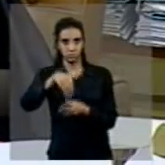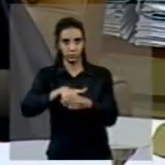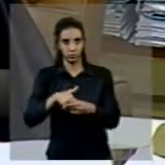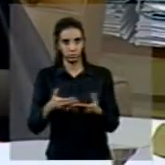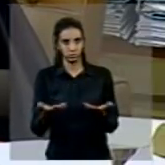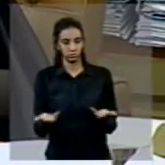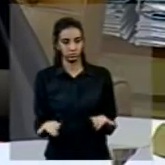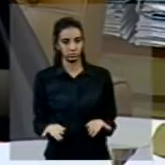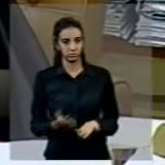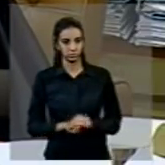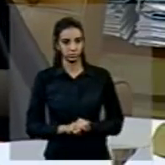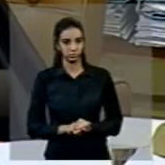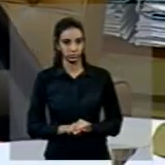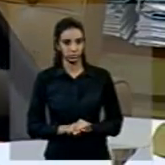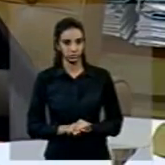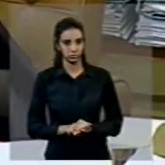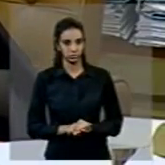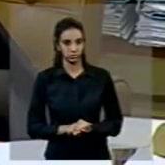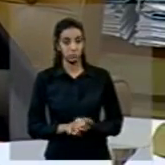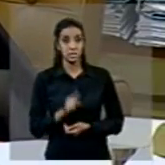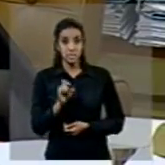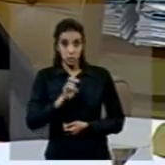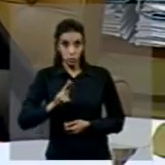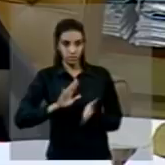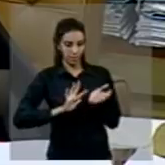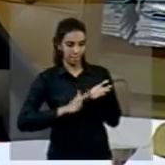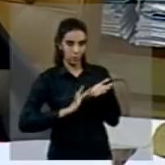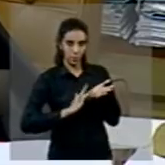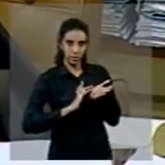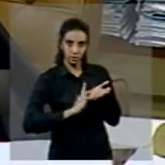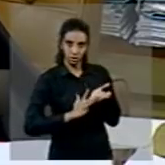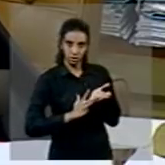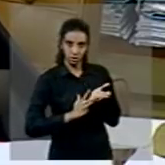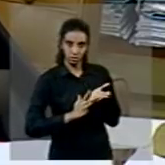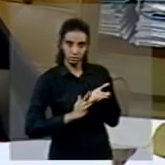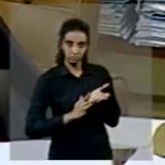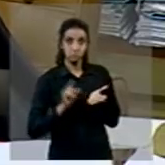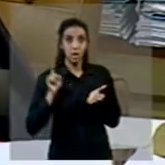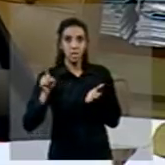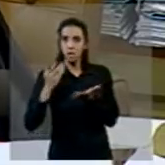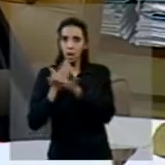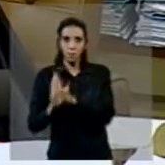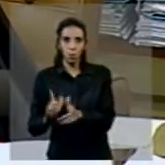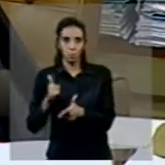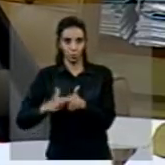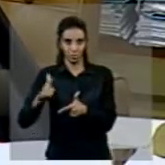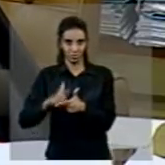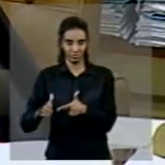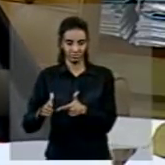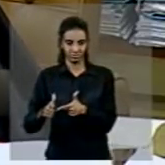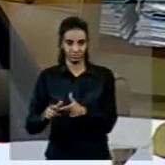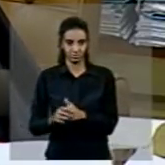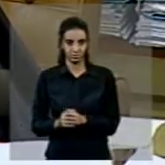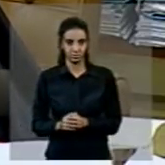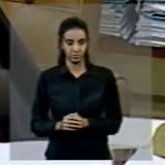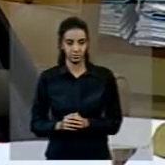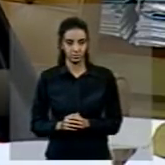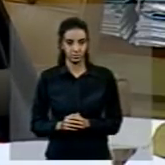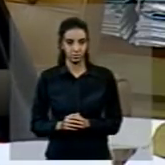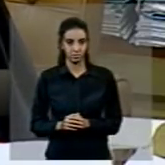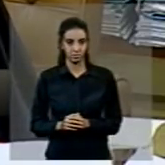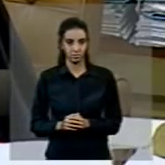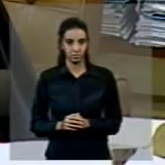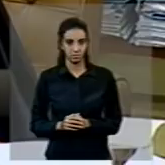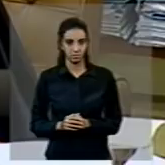títulos eleitorais. Com a biometria, isto se elidiu. Mas veja, portanto, podemos